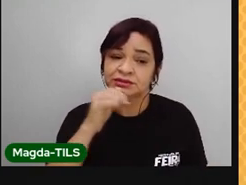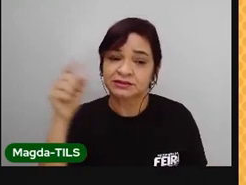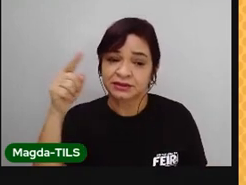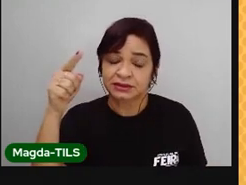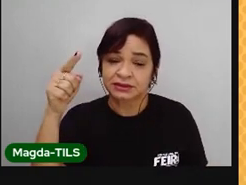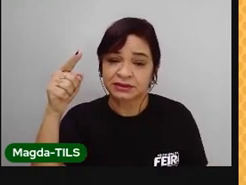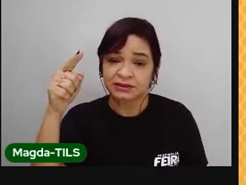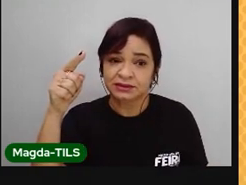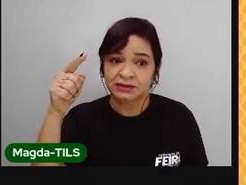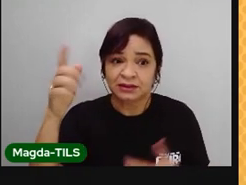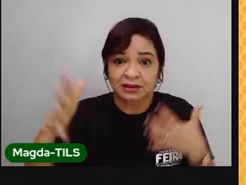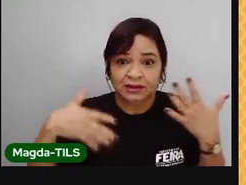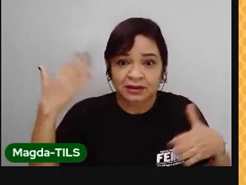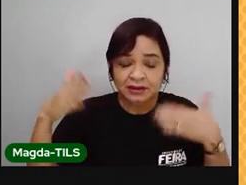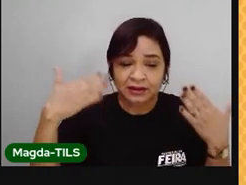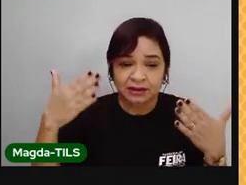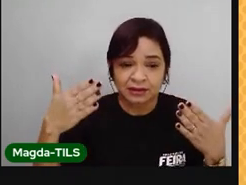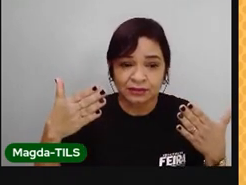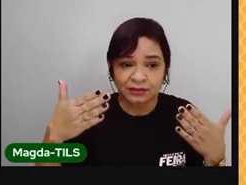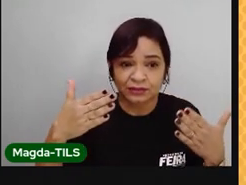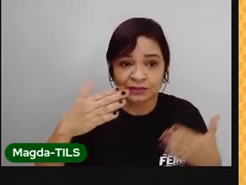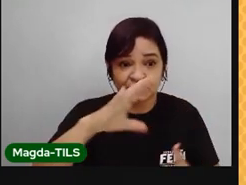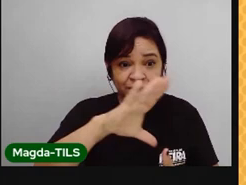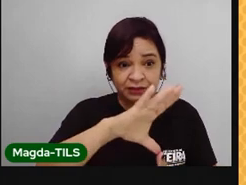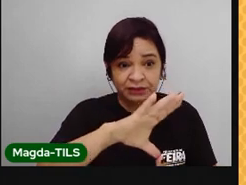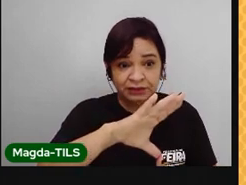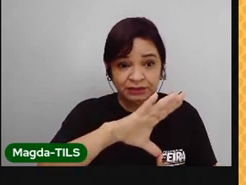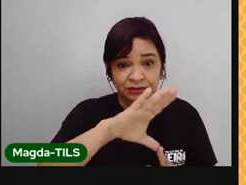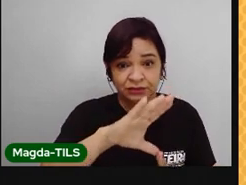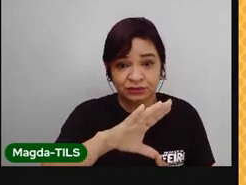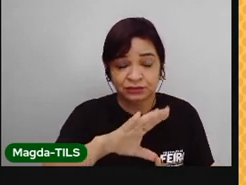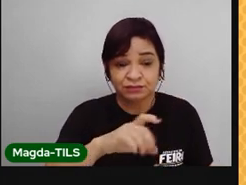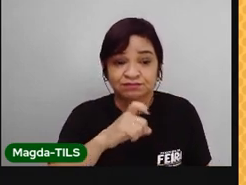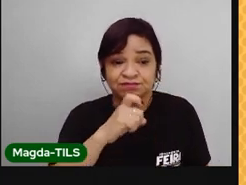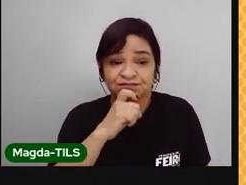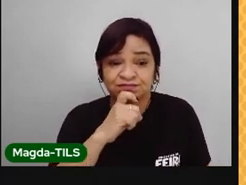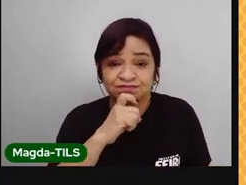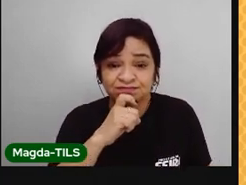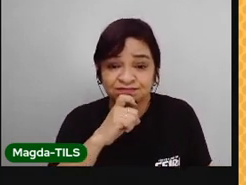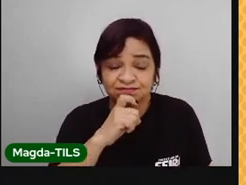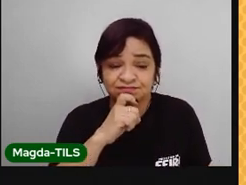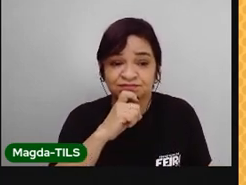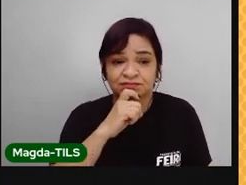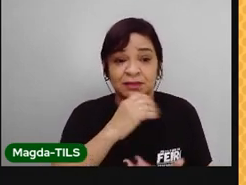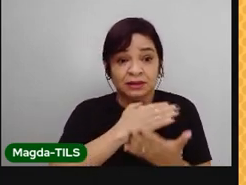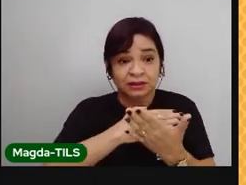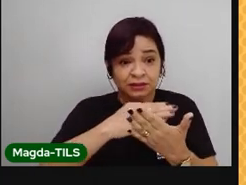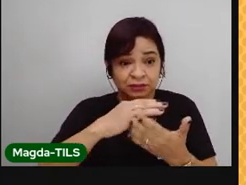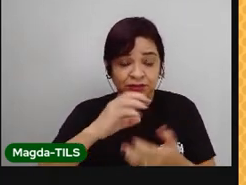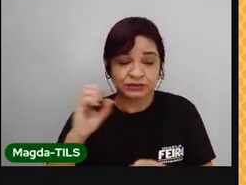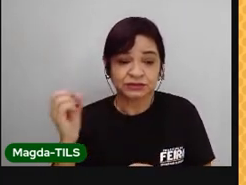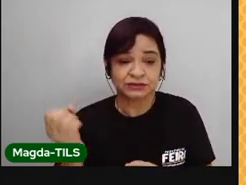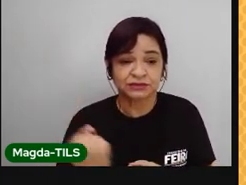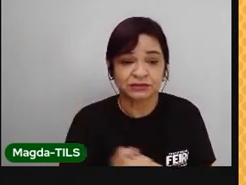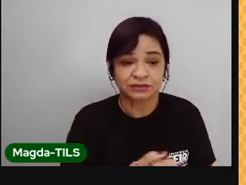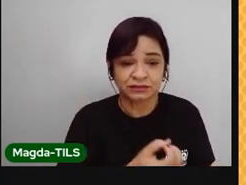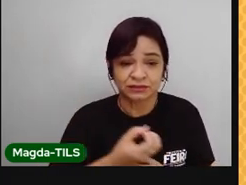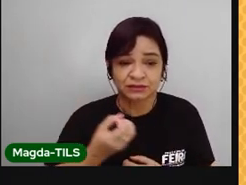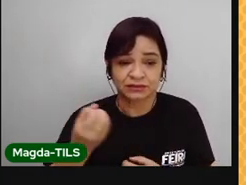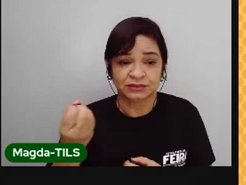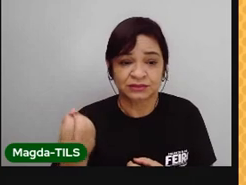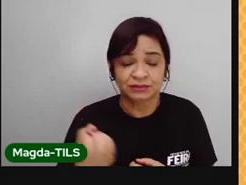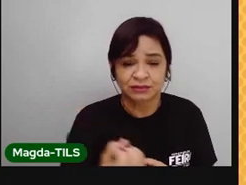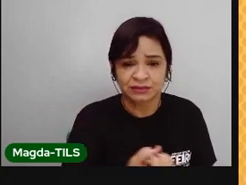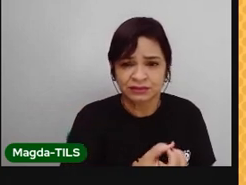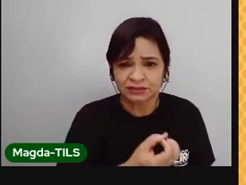e inverno no hemisfério sul. A Terra continua girando ao redor do Sol. E agora, parece